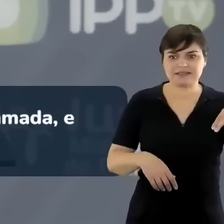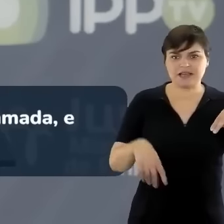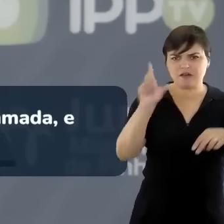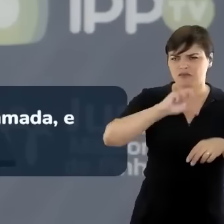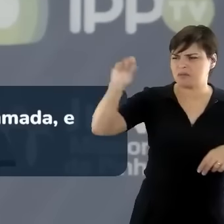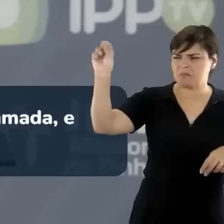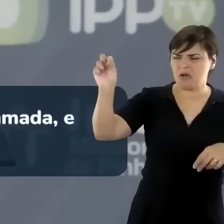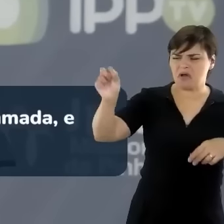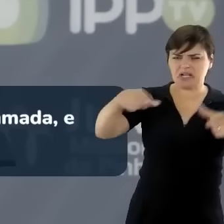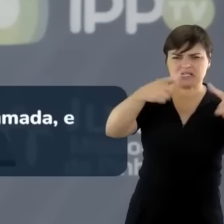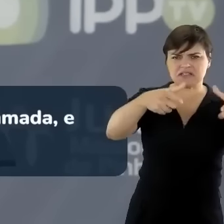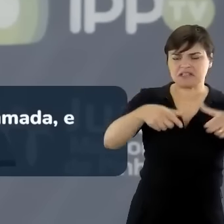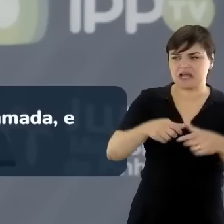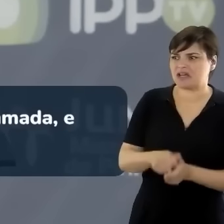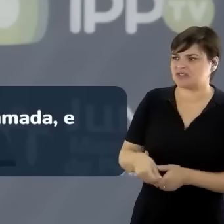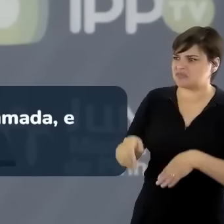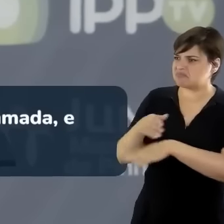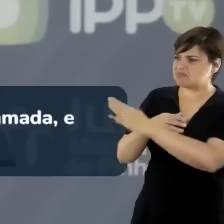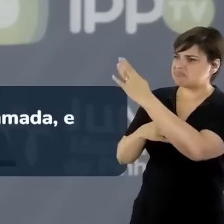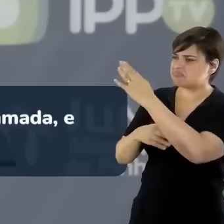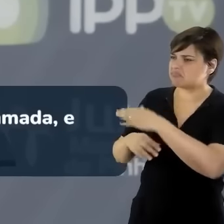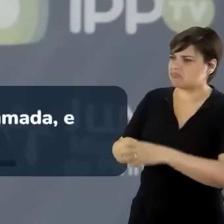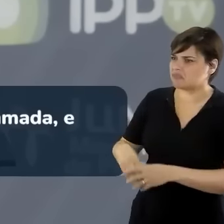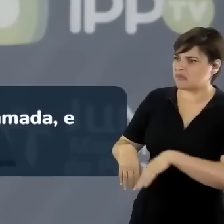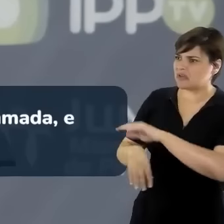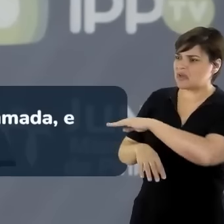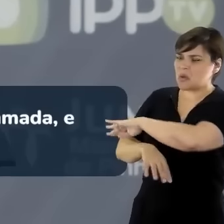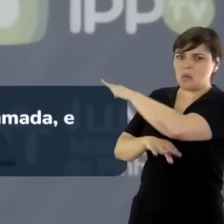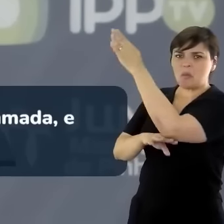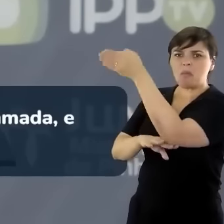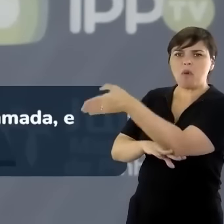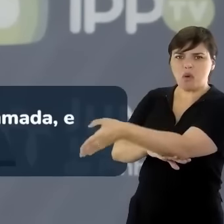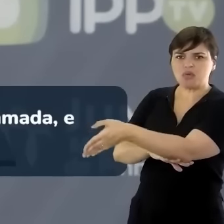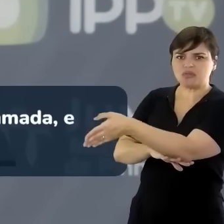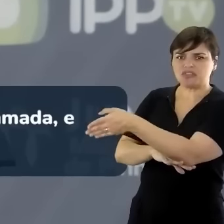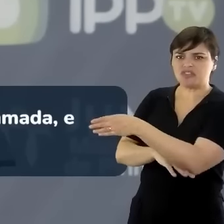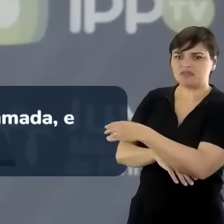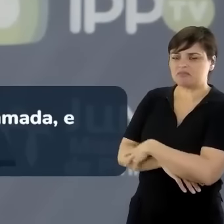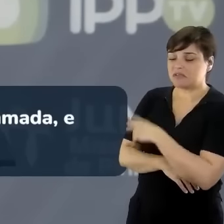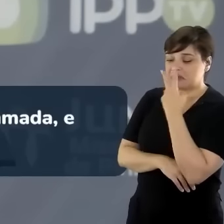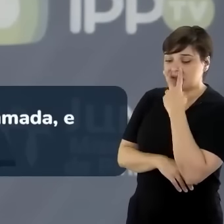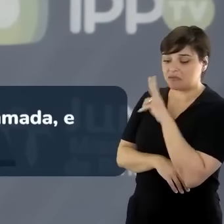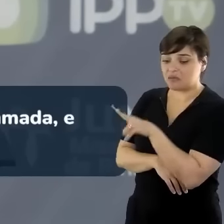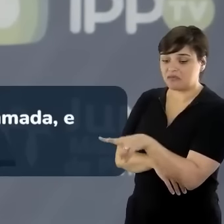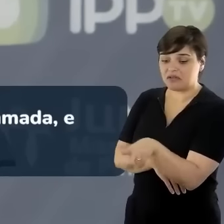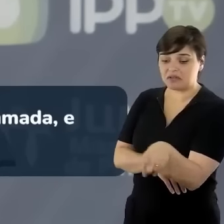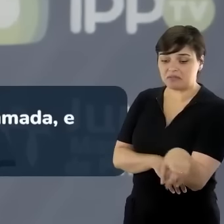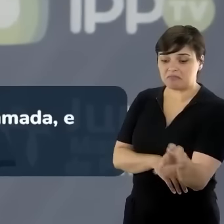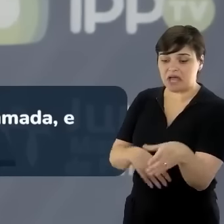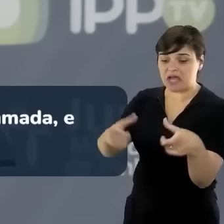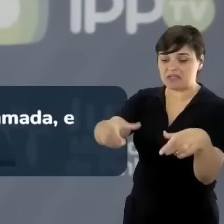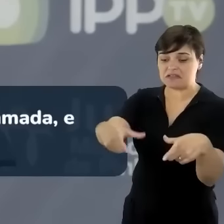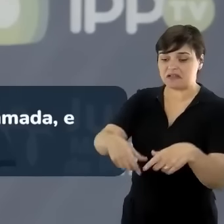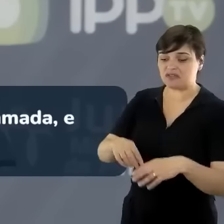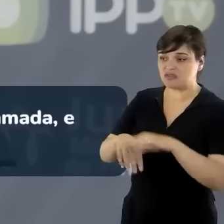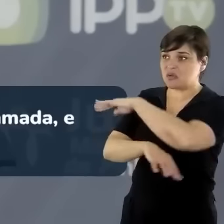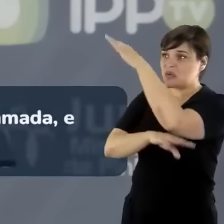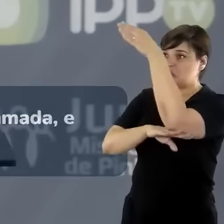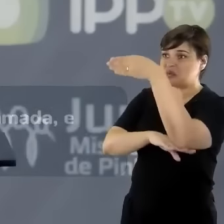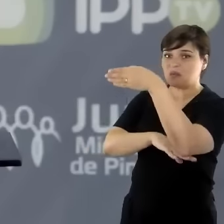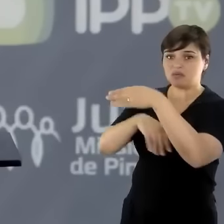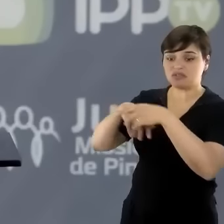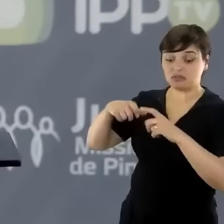enramada e repousou debaixo dela a sombra até ver o que aconteceria a cidade veja